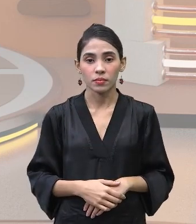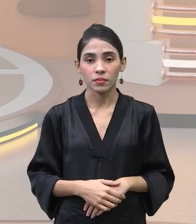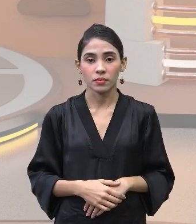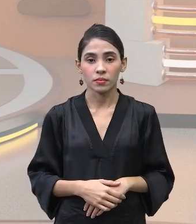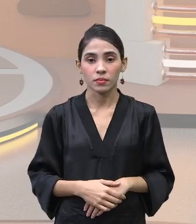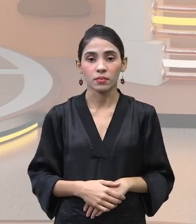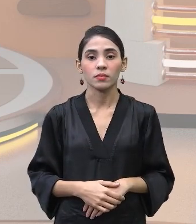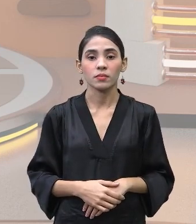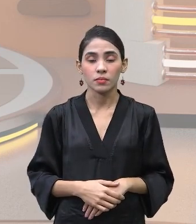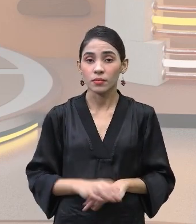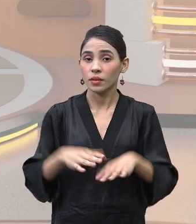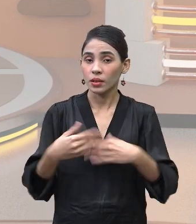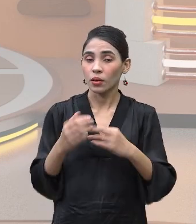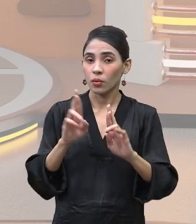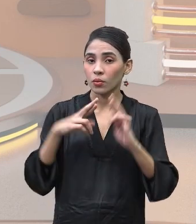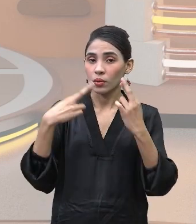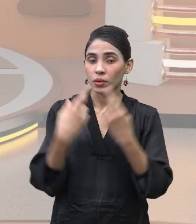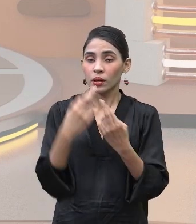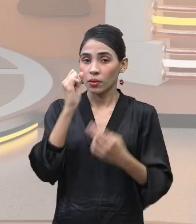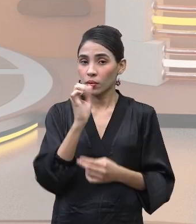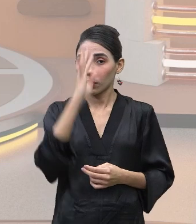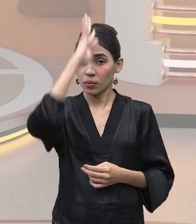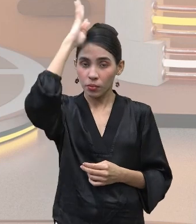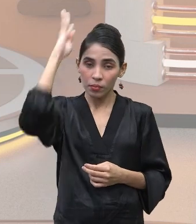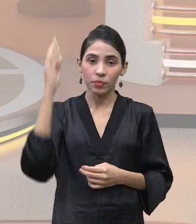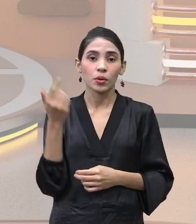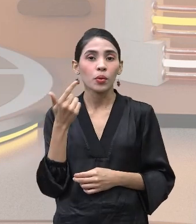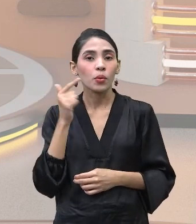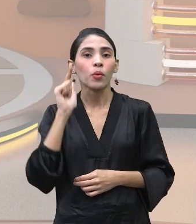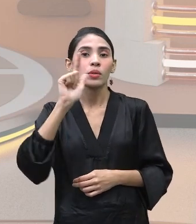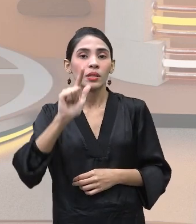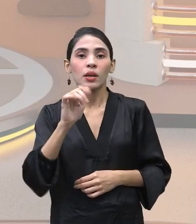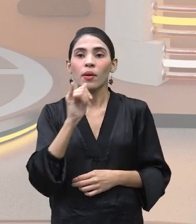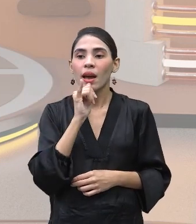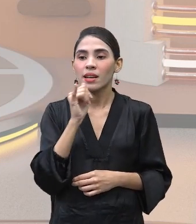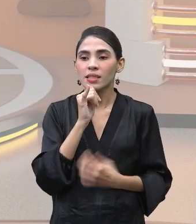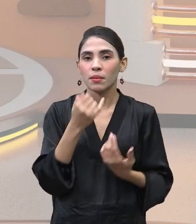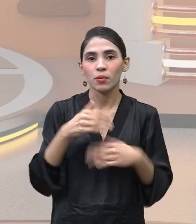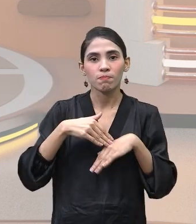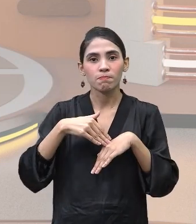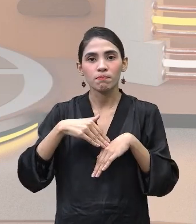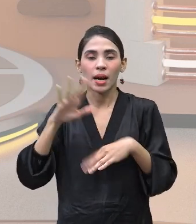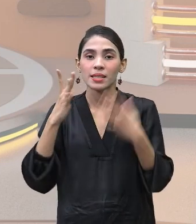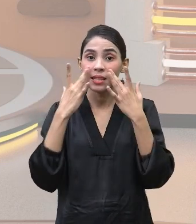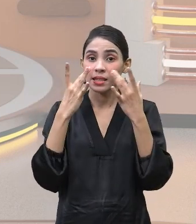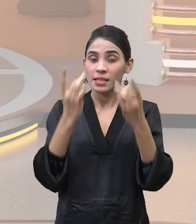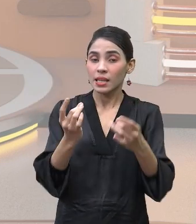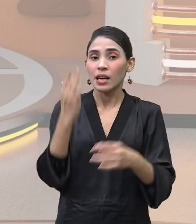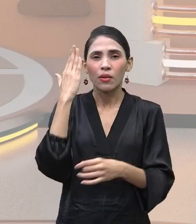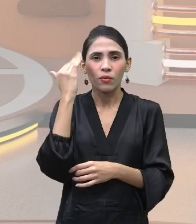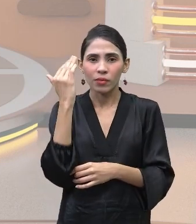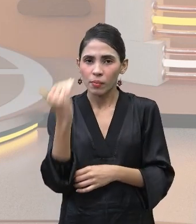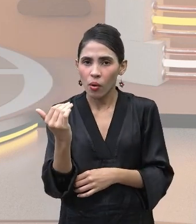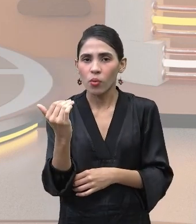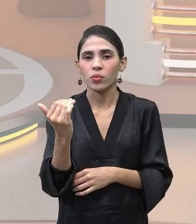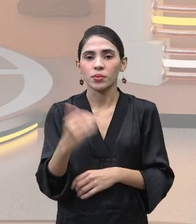no Clube de Roma, né, ele só veio ganhar uma notariedade, né, ele só veio ganhar